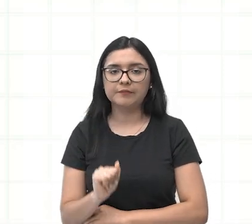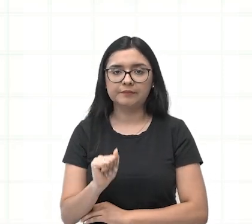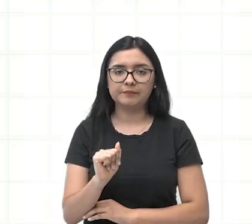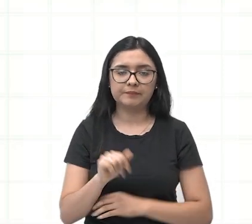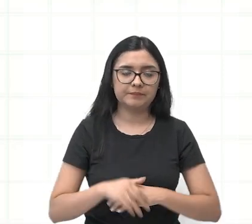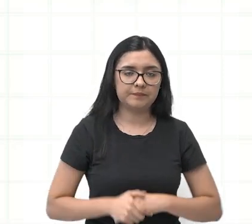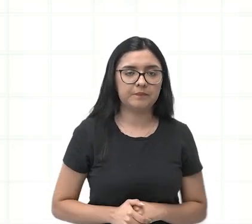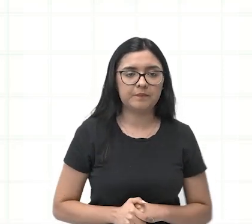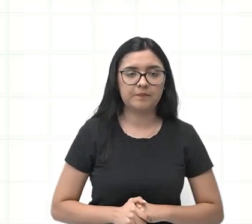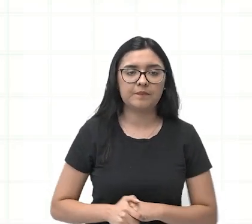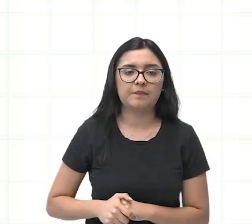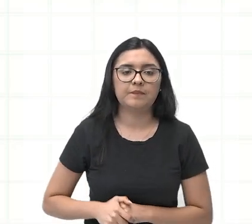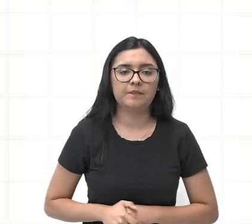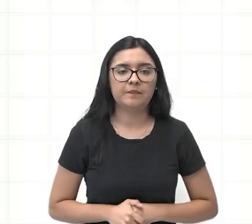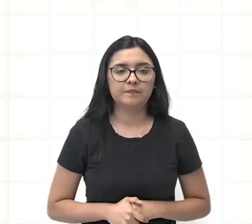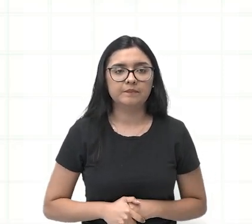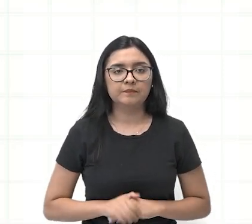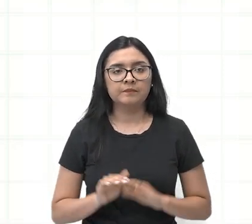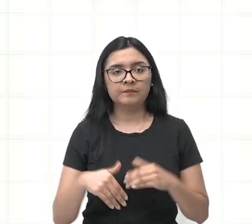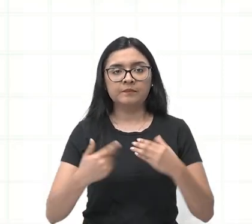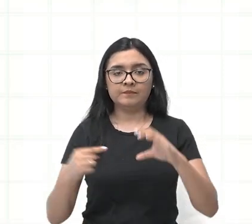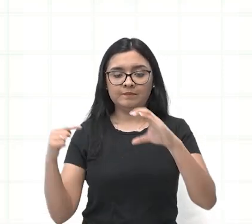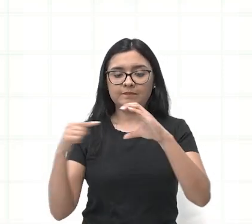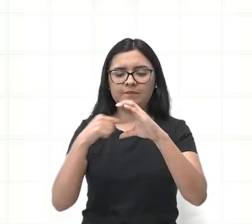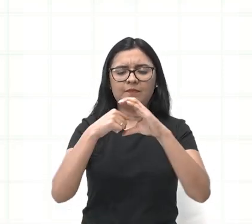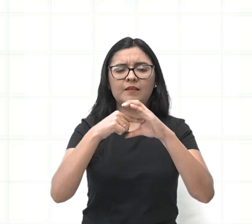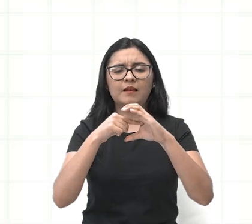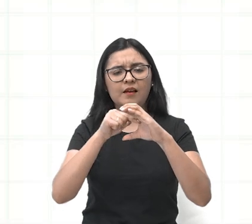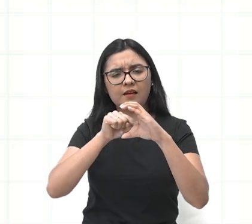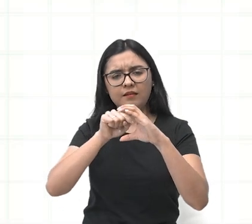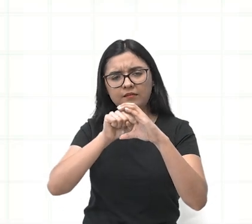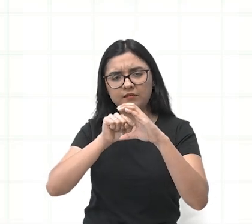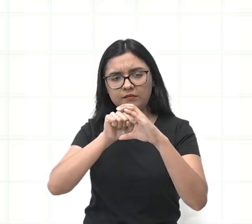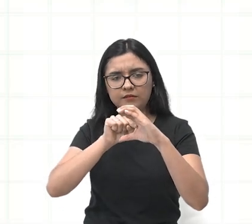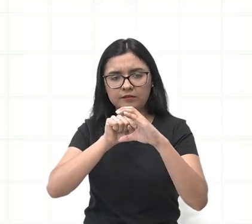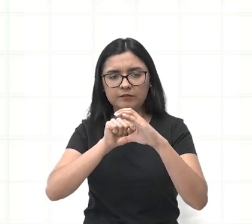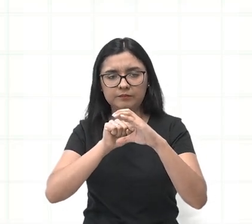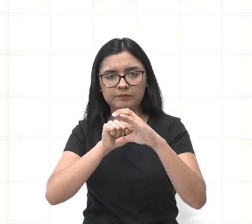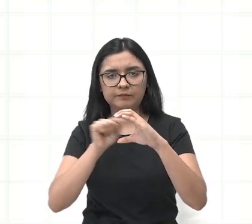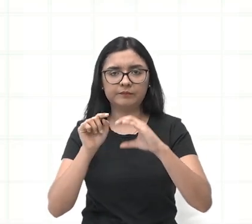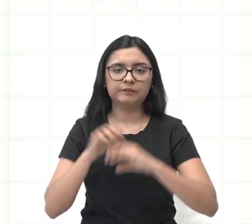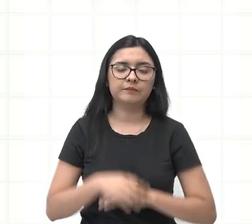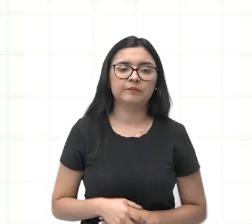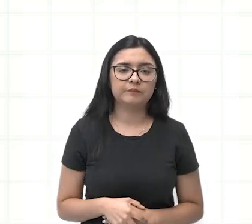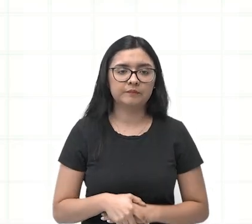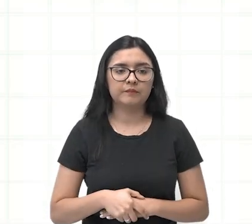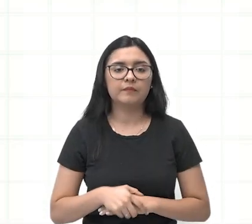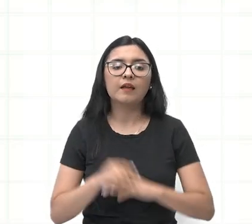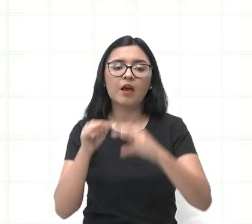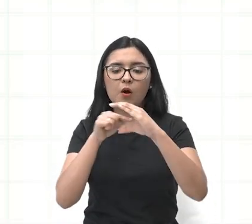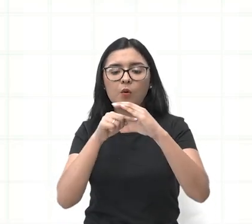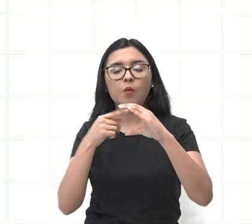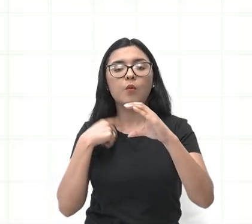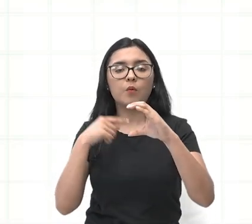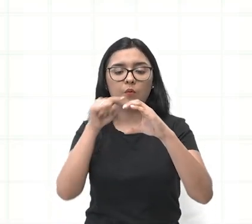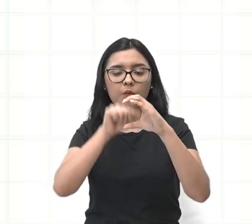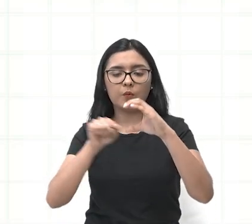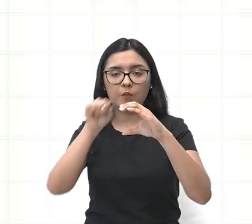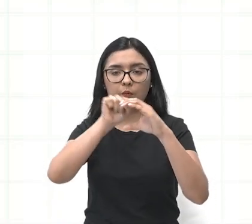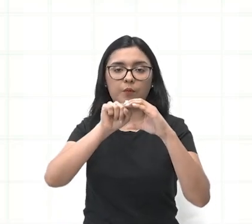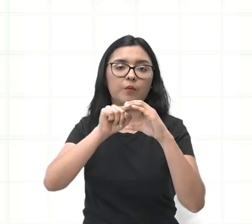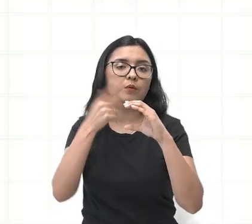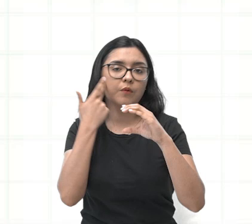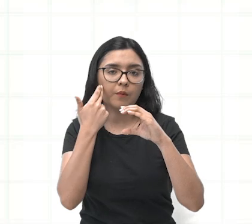fotorreceptores para receber toda essa luz. É aqui que ela tem que ser formada. Mais uma vez falando, aqui é um olho normal. O